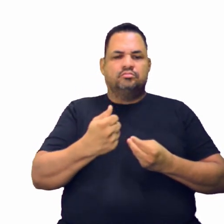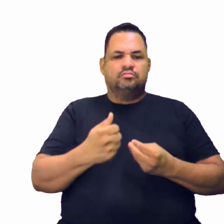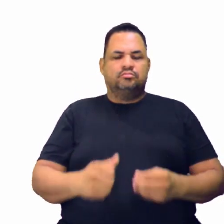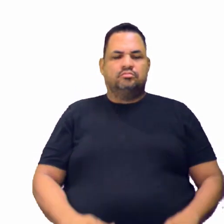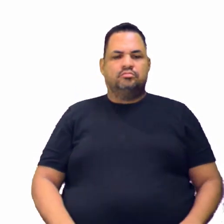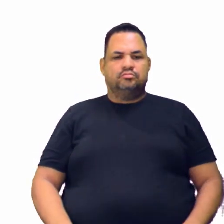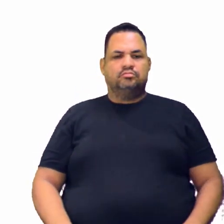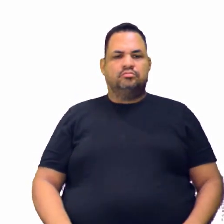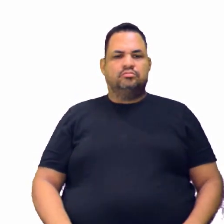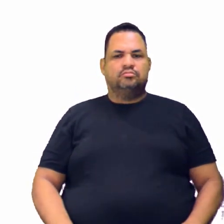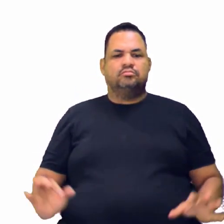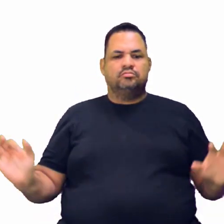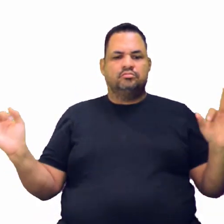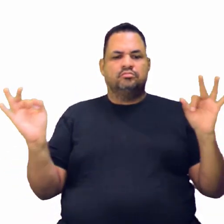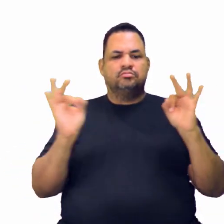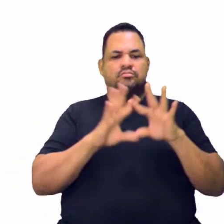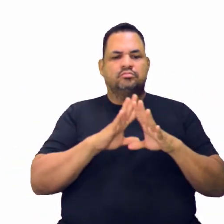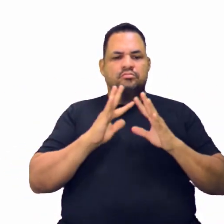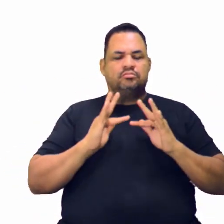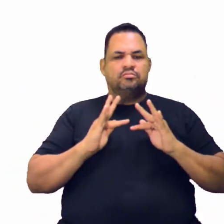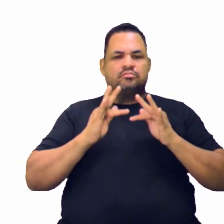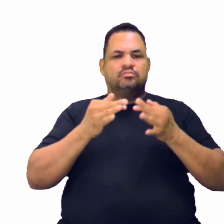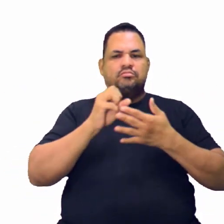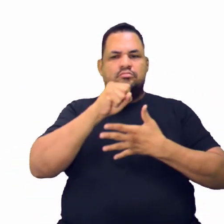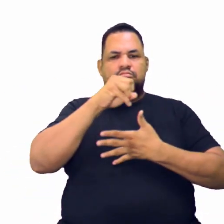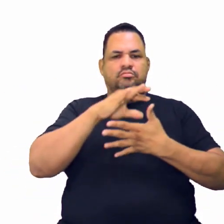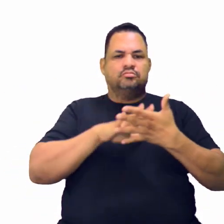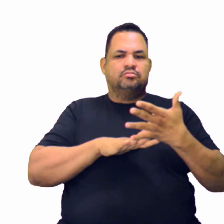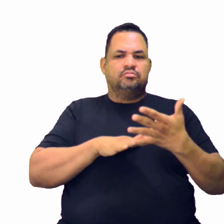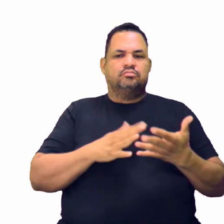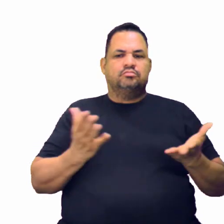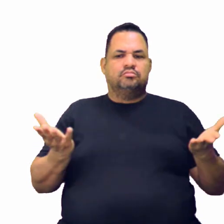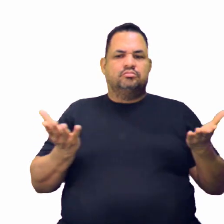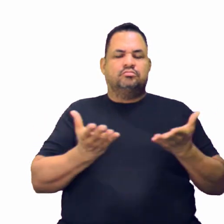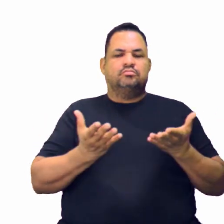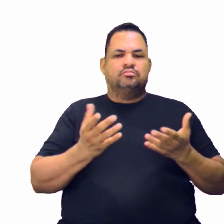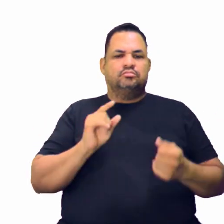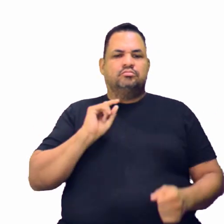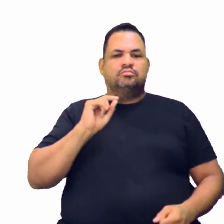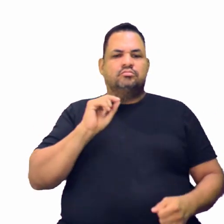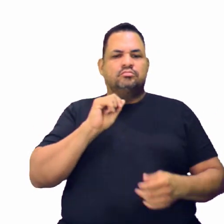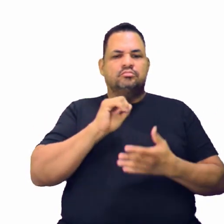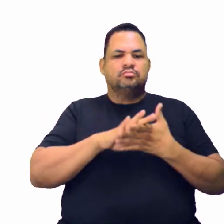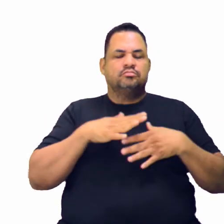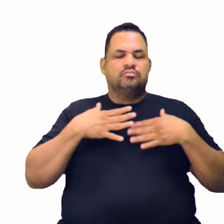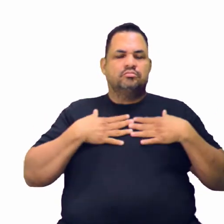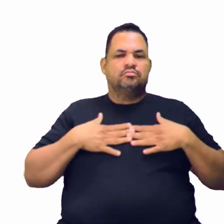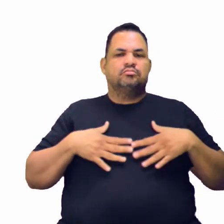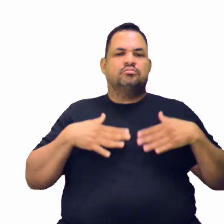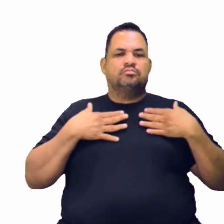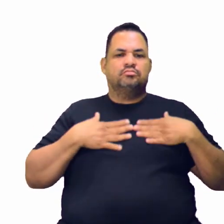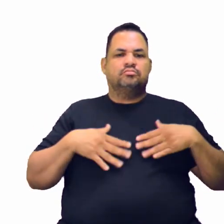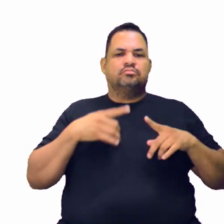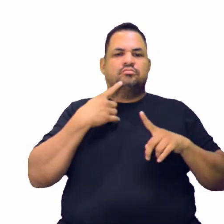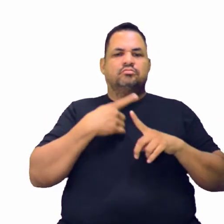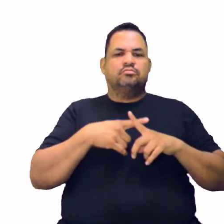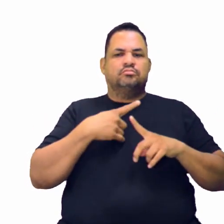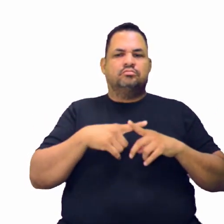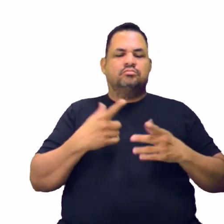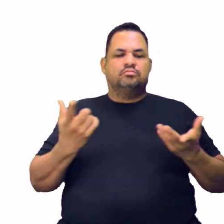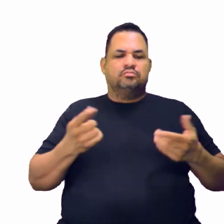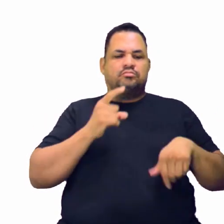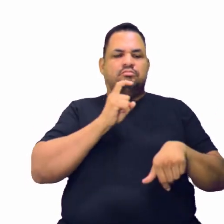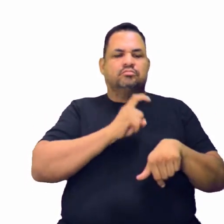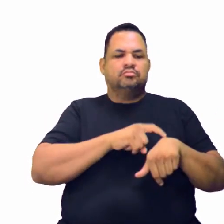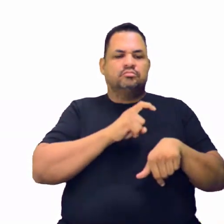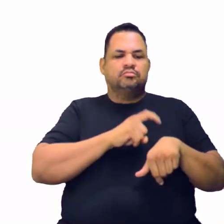artísticas. Pronto, terminando a parte das atividades, amadinho. Agora vocês vão relaxar um pouquinho, porque chegou a hora